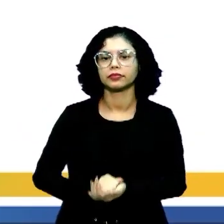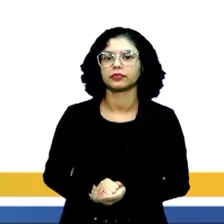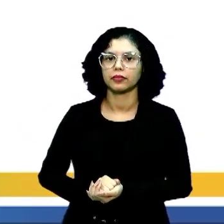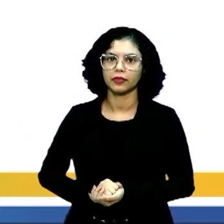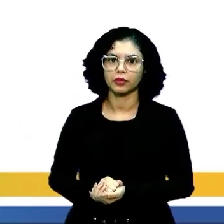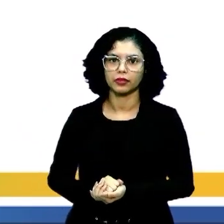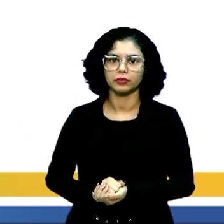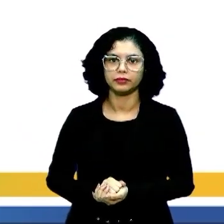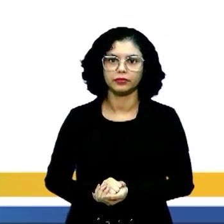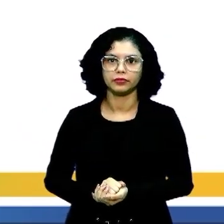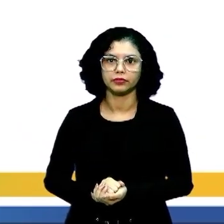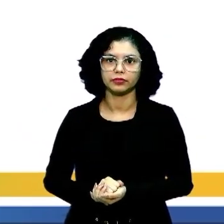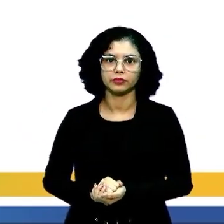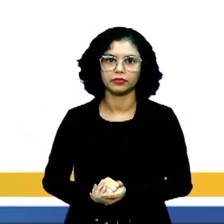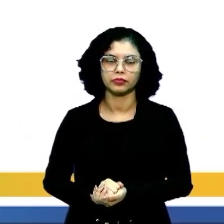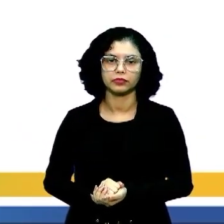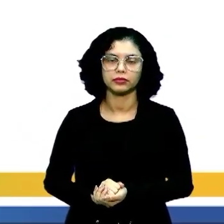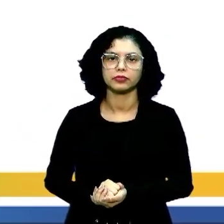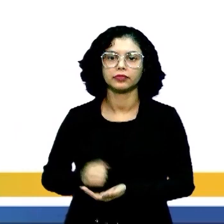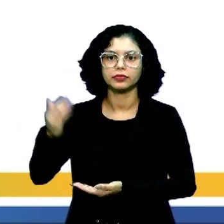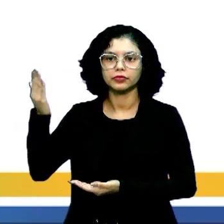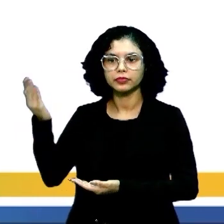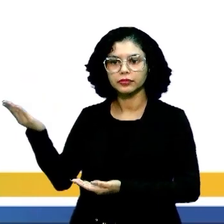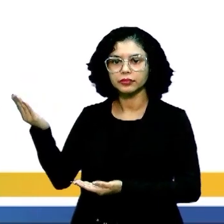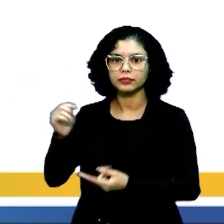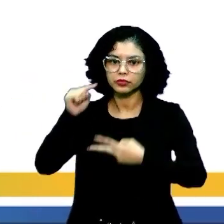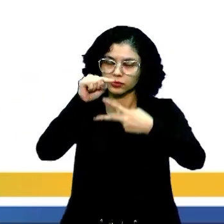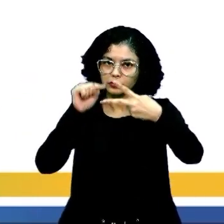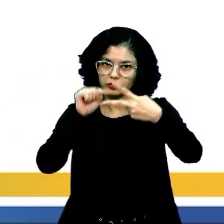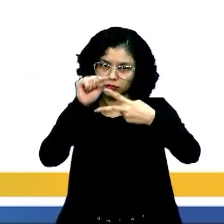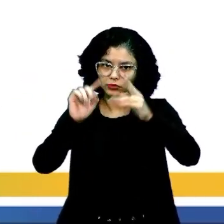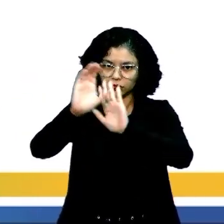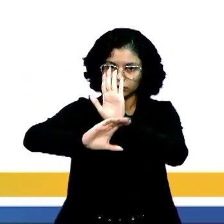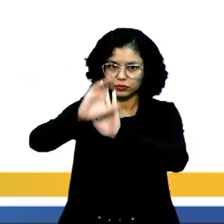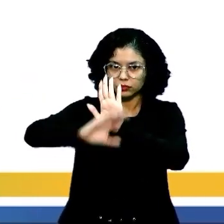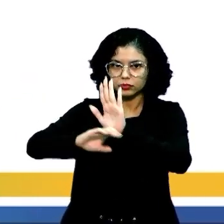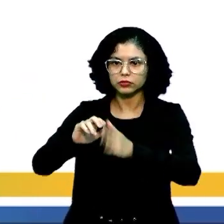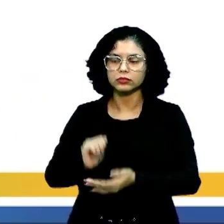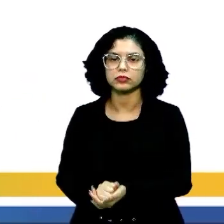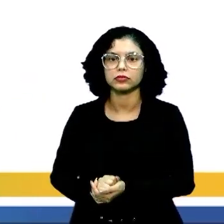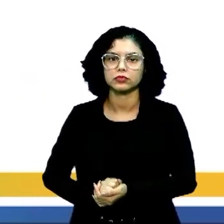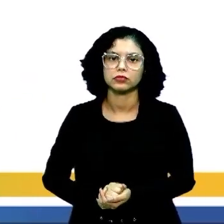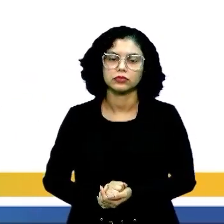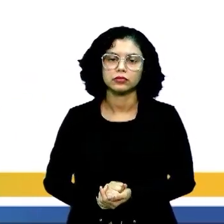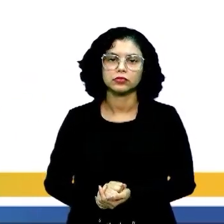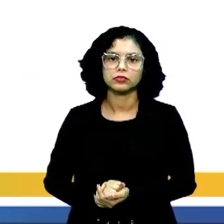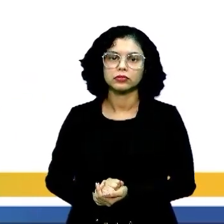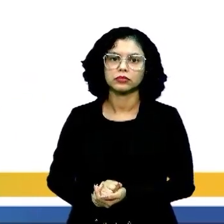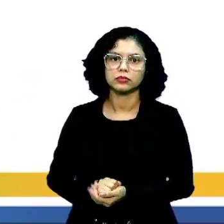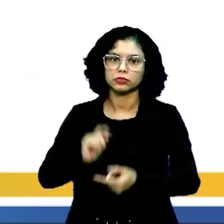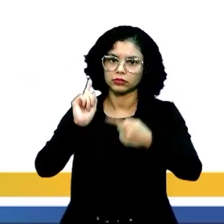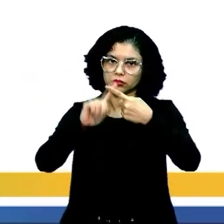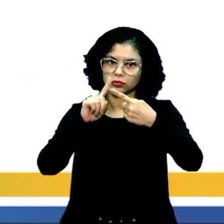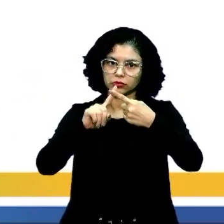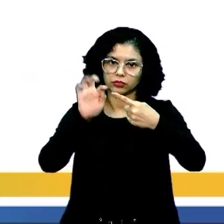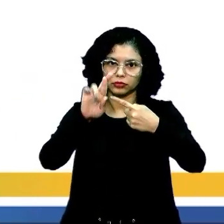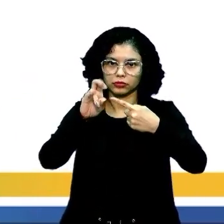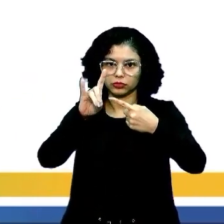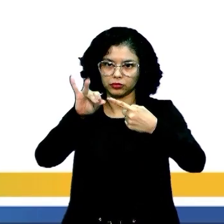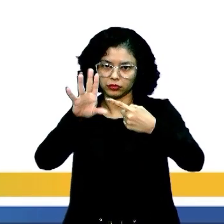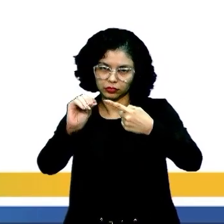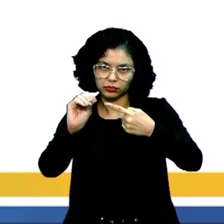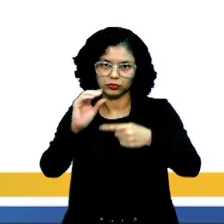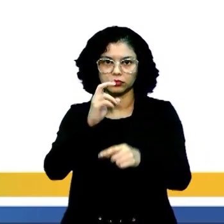temos aí, passando, nós temos esses dois conceitos. Conceito de